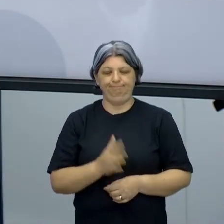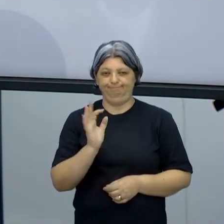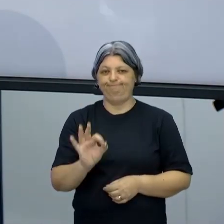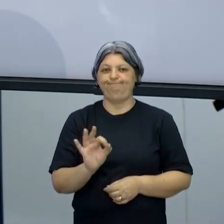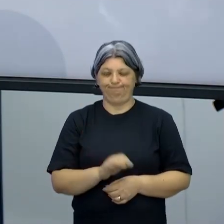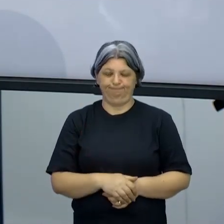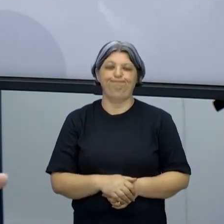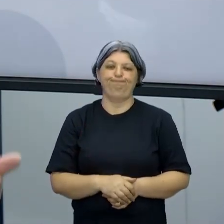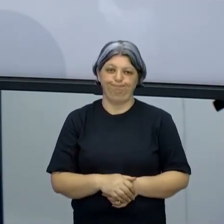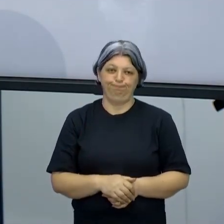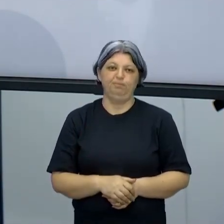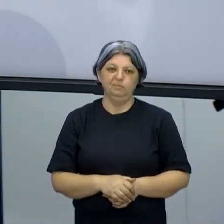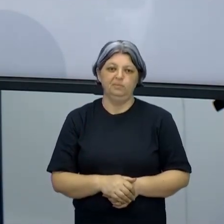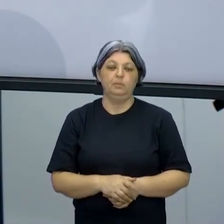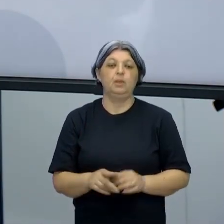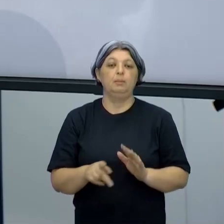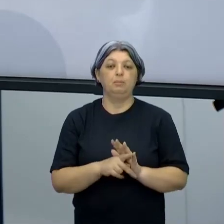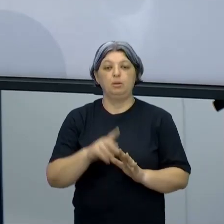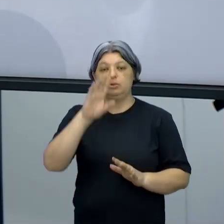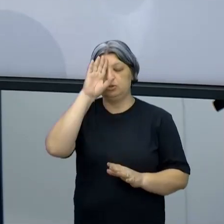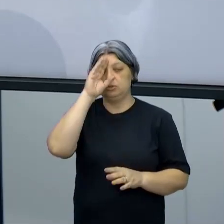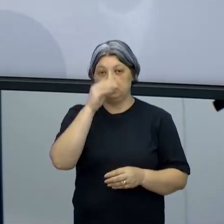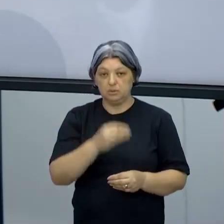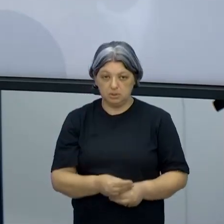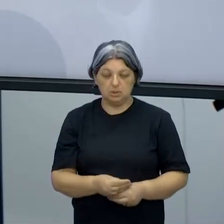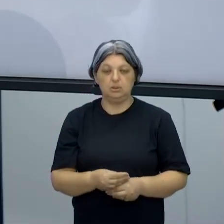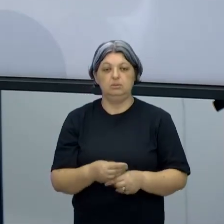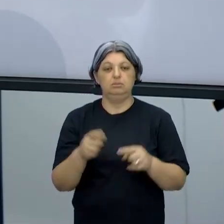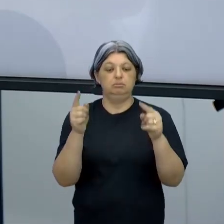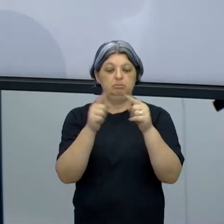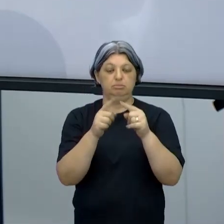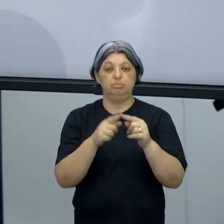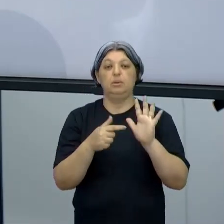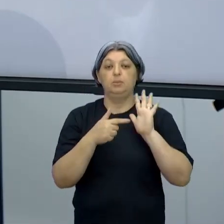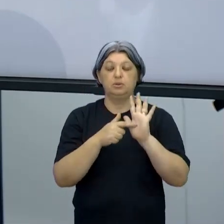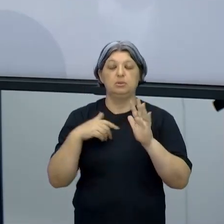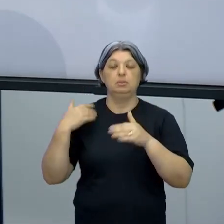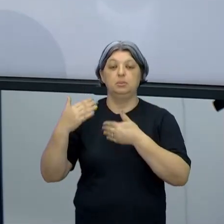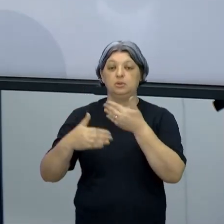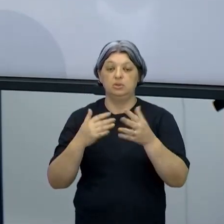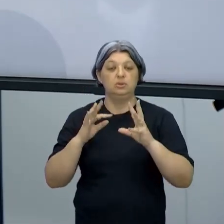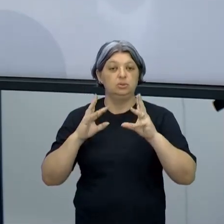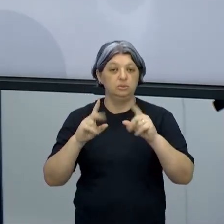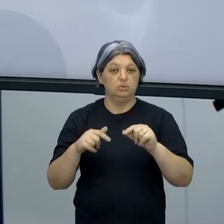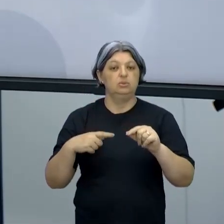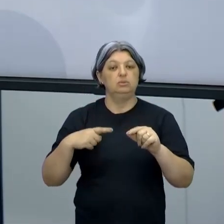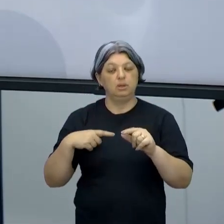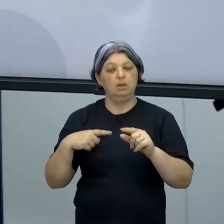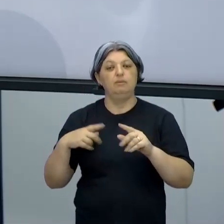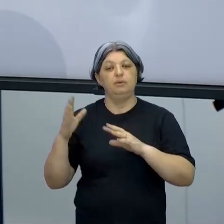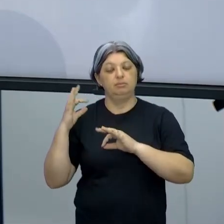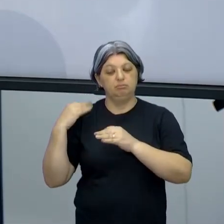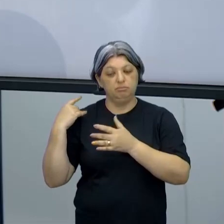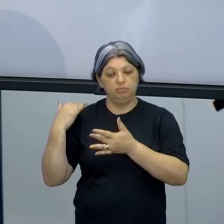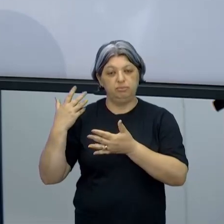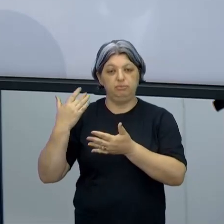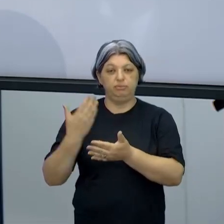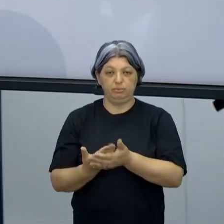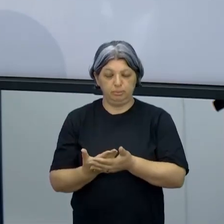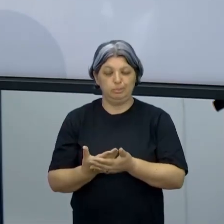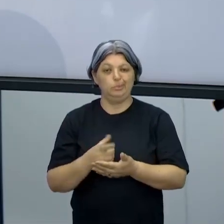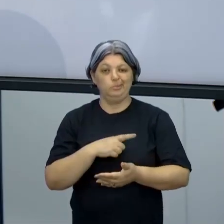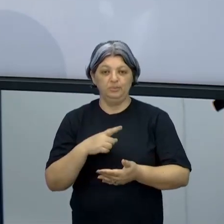momento realmente de conclusão, de culminância, de mostrar, né, os processos, toda a produção que nós tivemos, o que a gente tem, que a